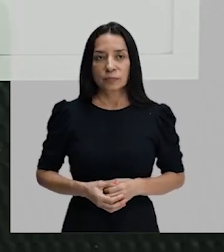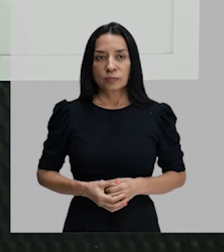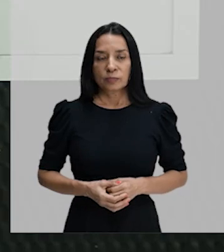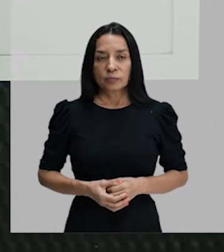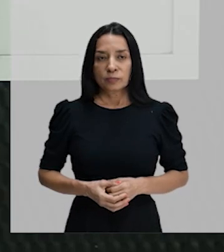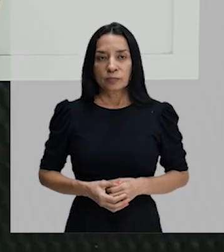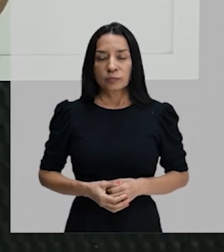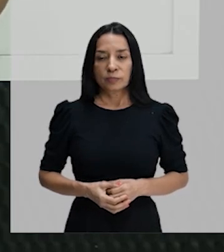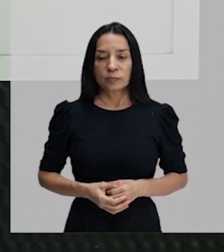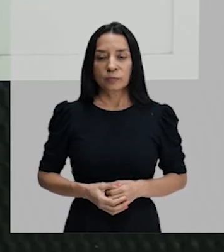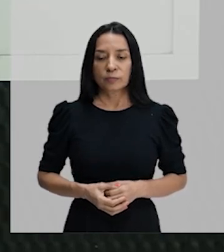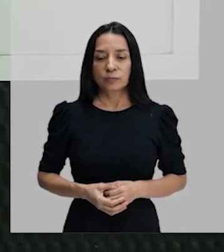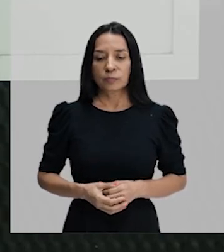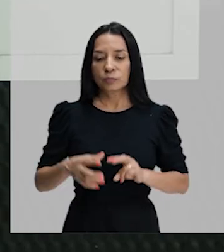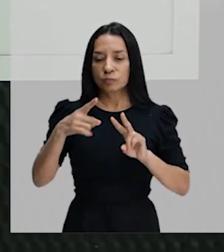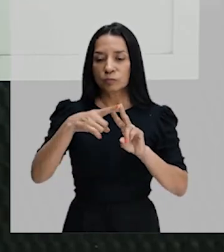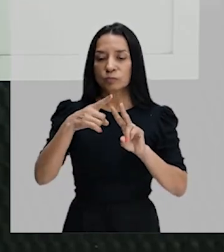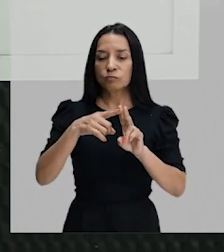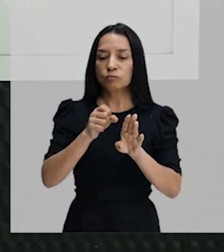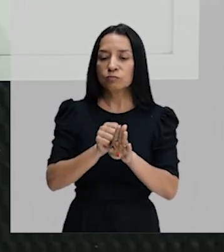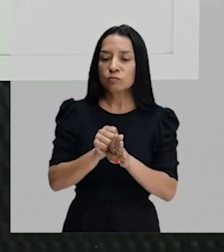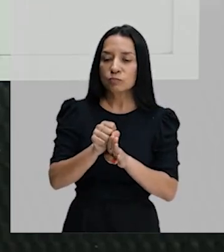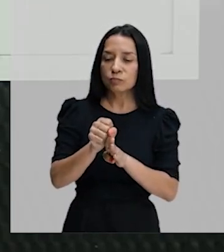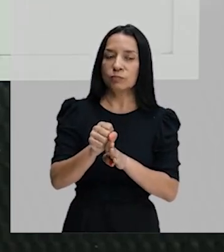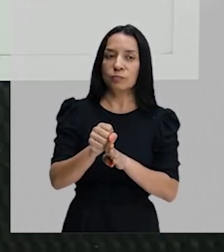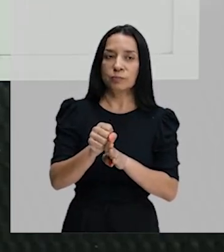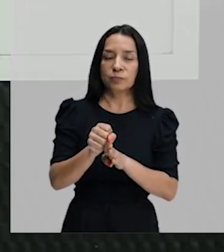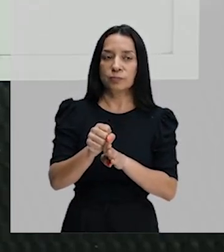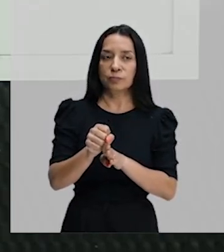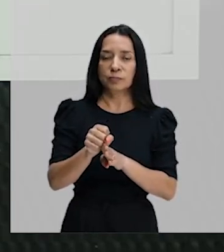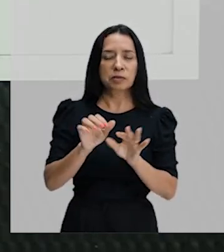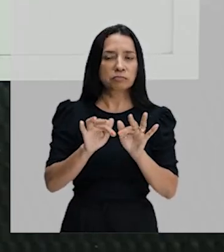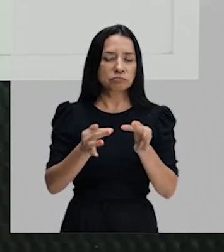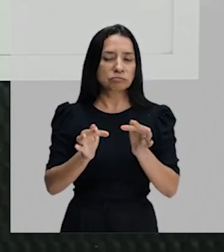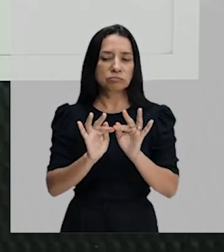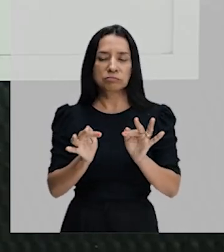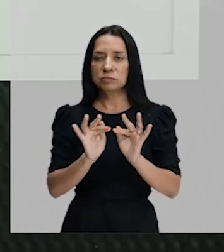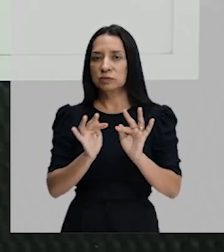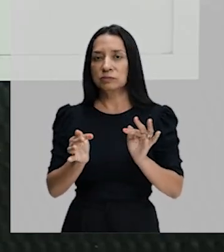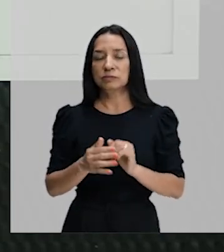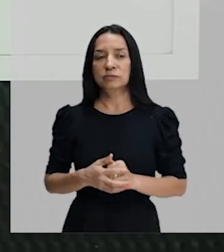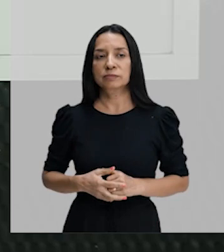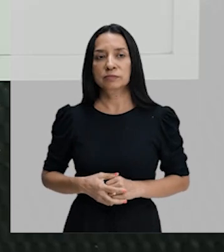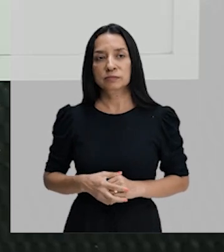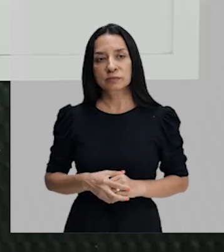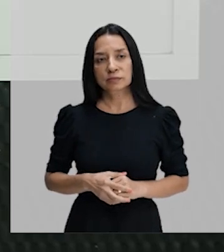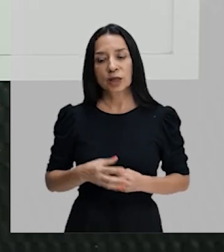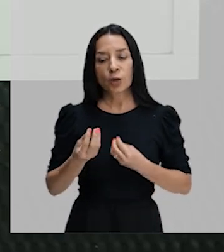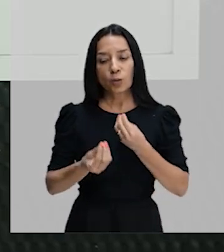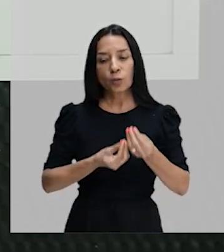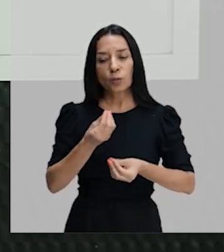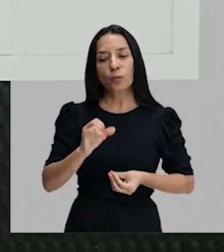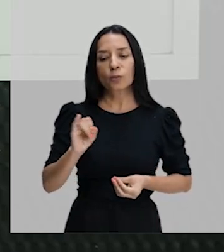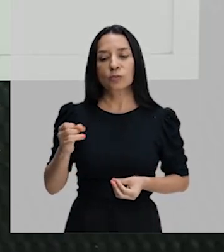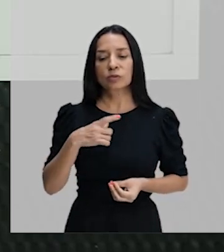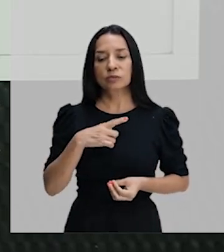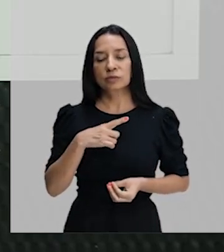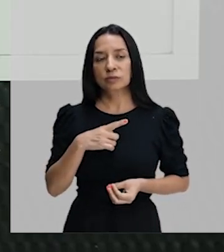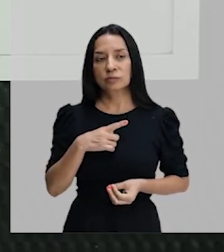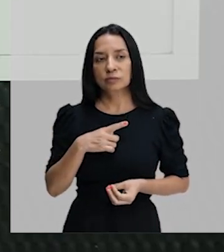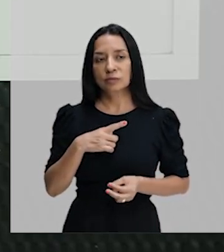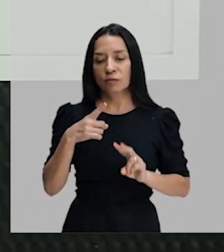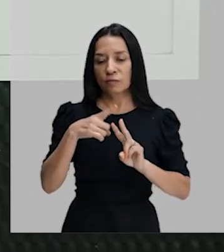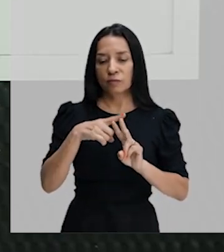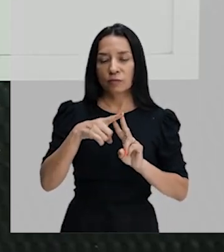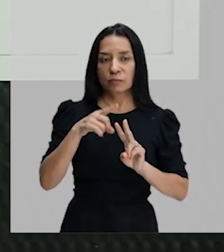Certo? Vetores de mesma direção e mesmo sentido é muito simples. É como se eu tivesse aqui, ó, um